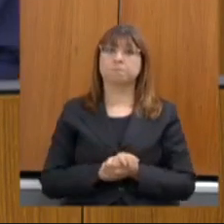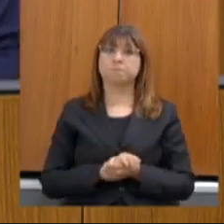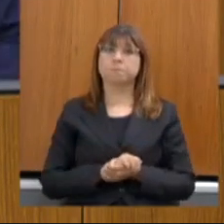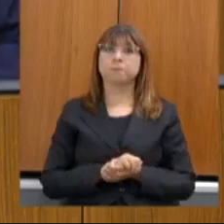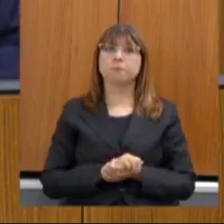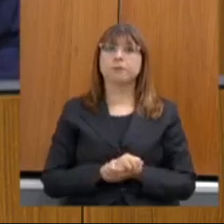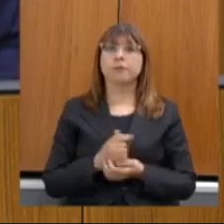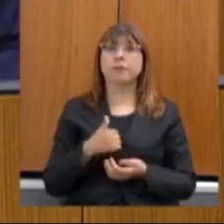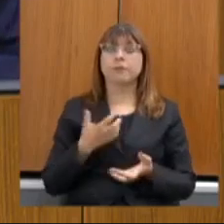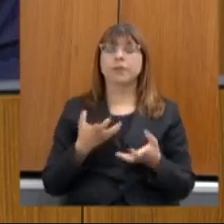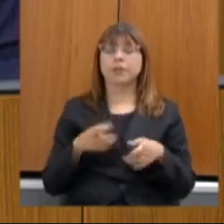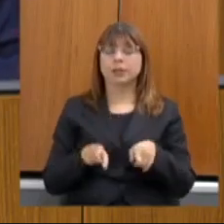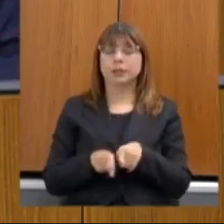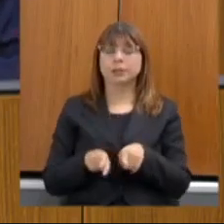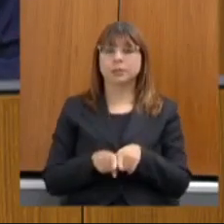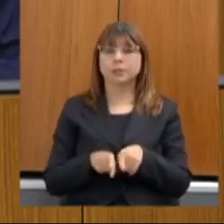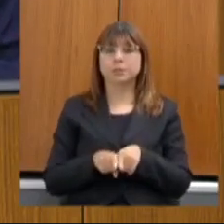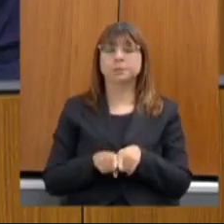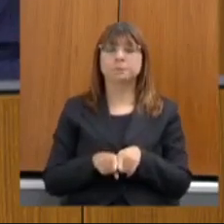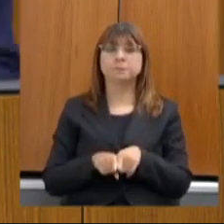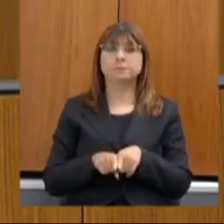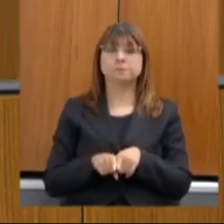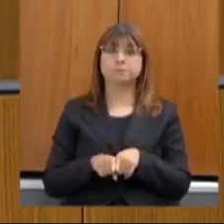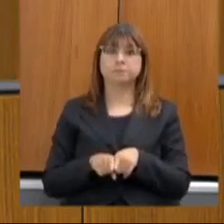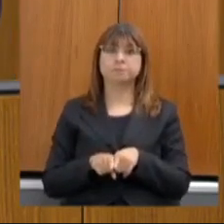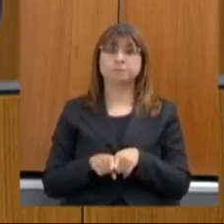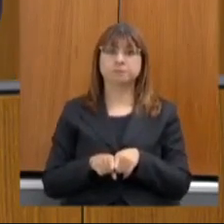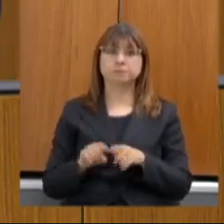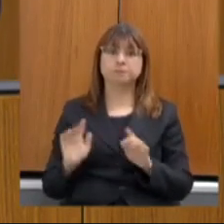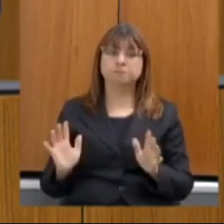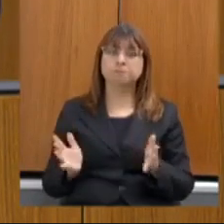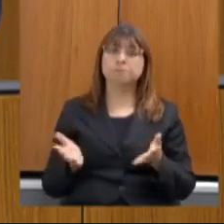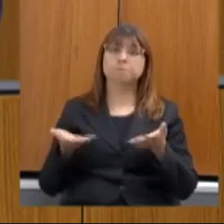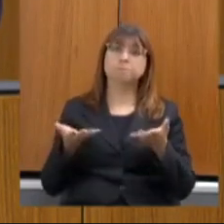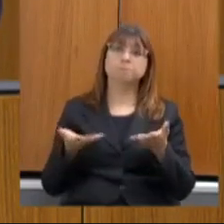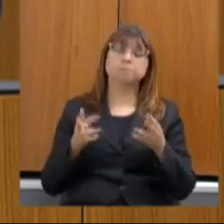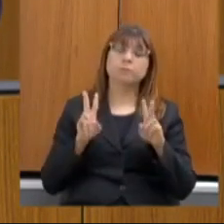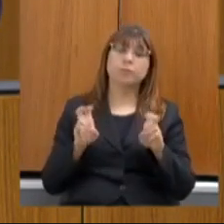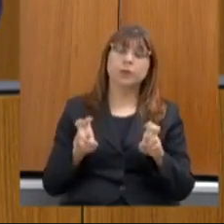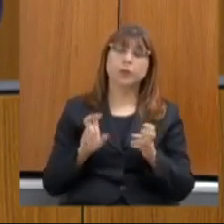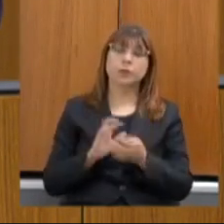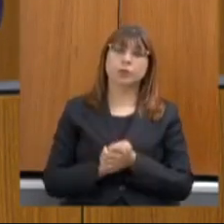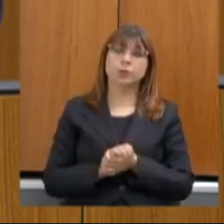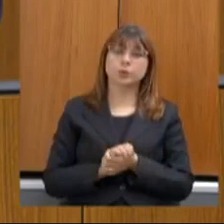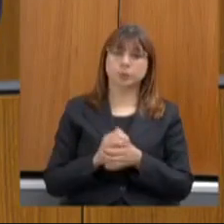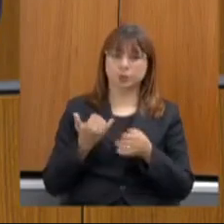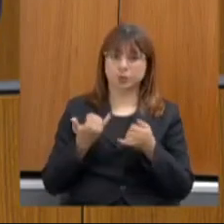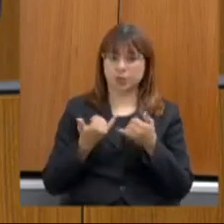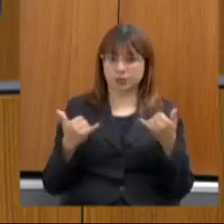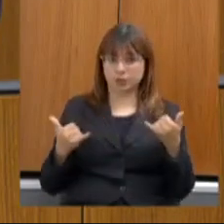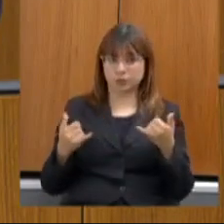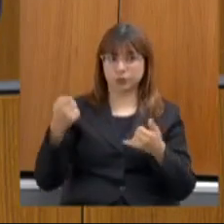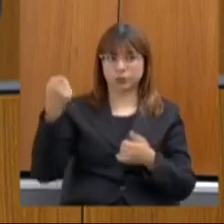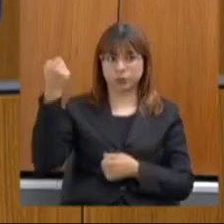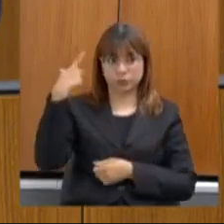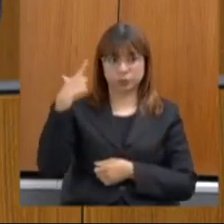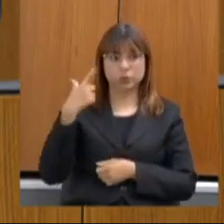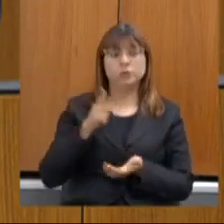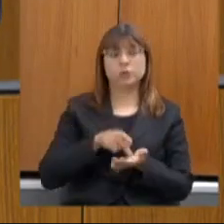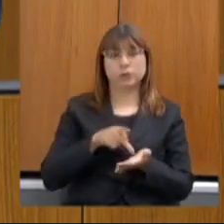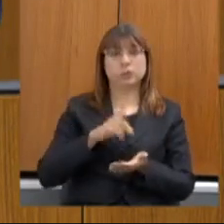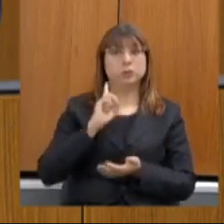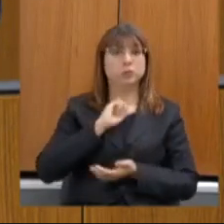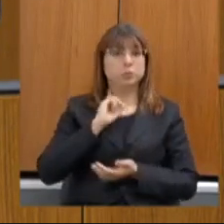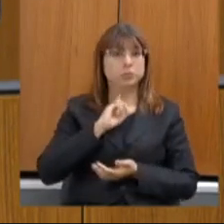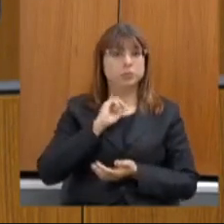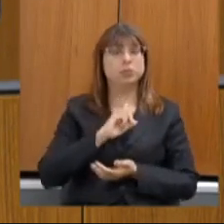eu queria também enaltecer a questão da energia solar realmente Minas Gerais